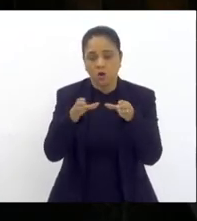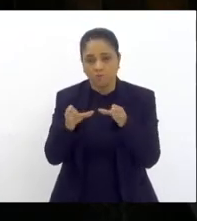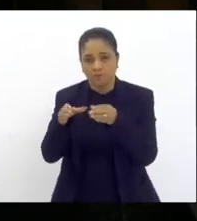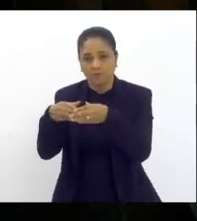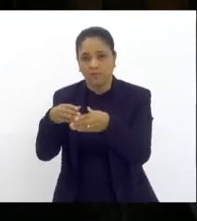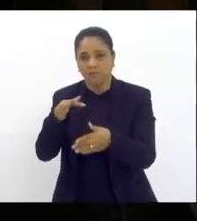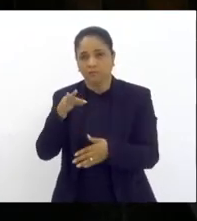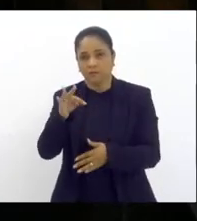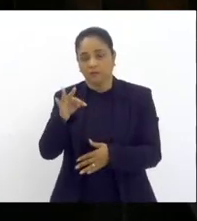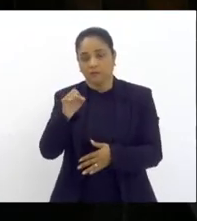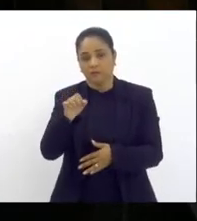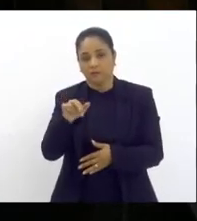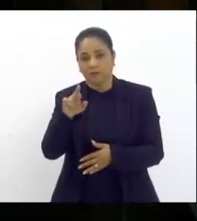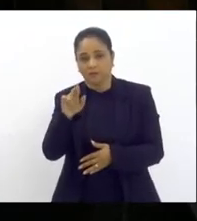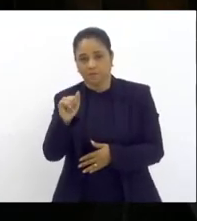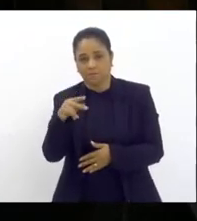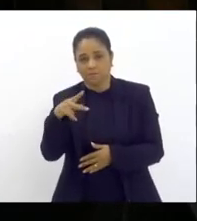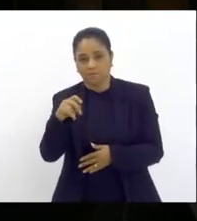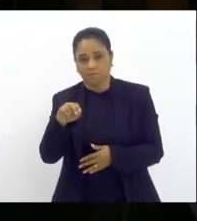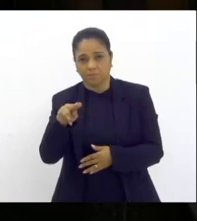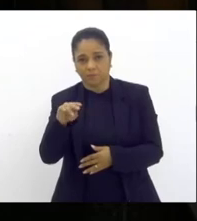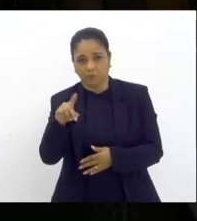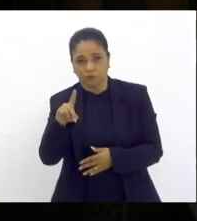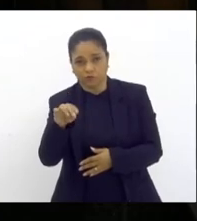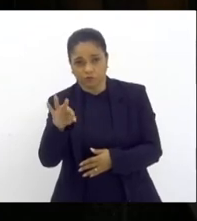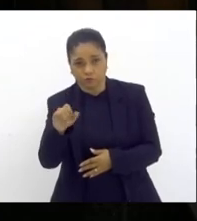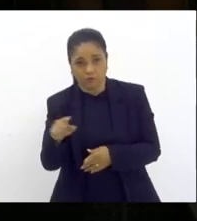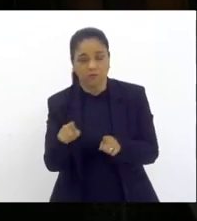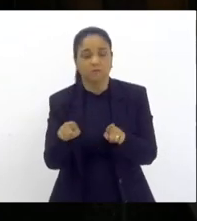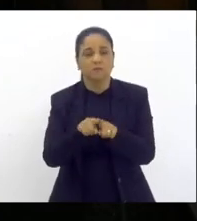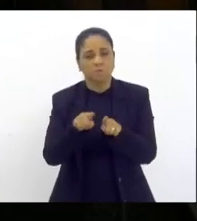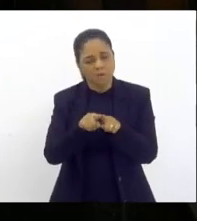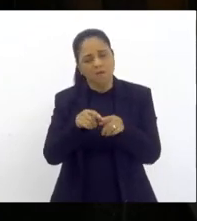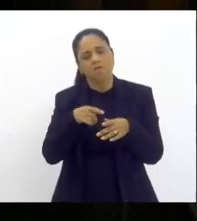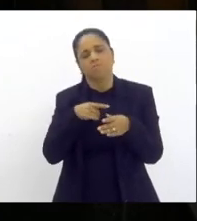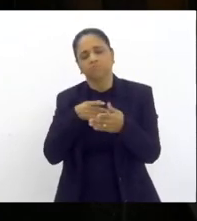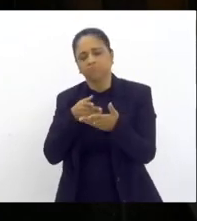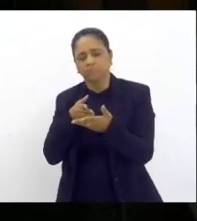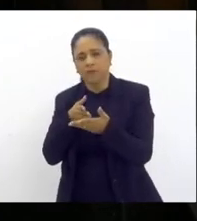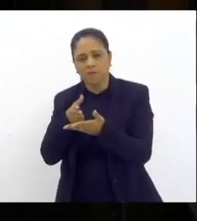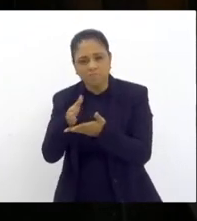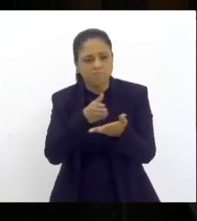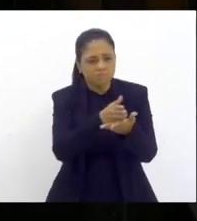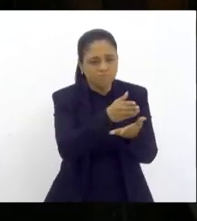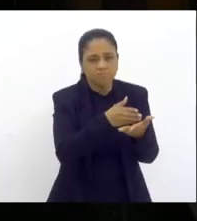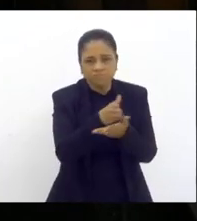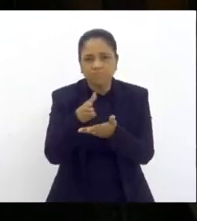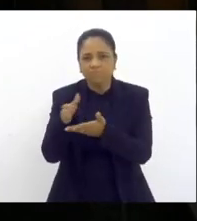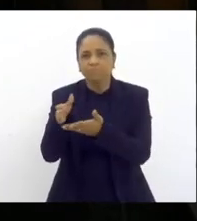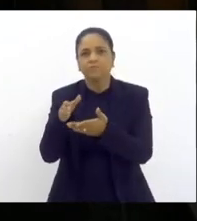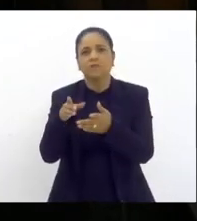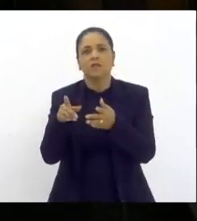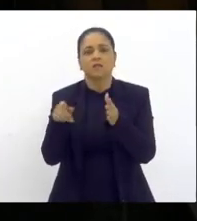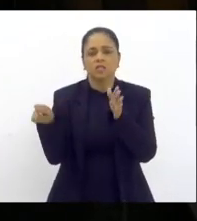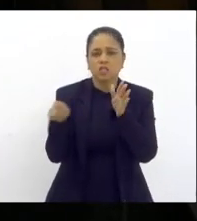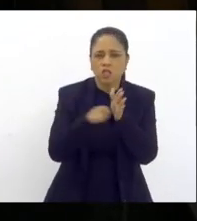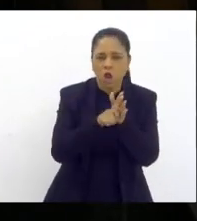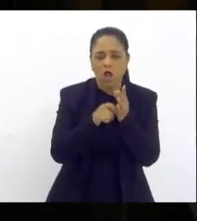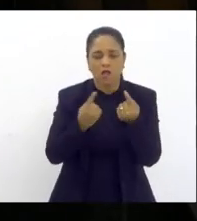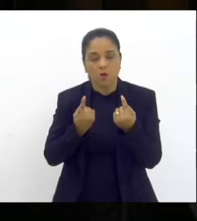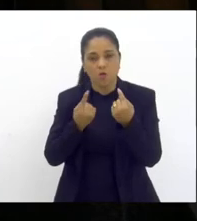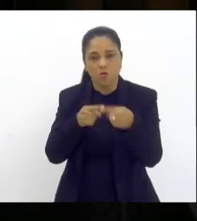Nós entendemos que as comunidades terapêuticas, elas são um canal acessório e muito efetivo para o combate às drogas e